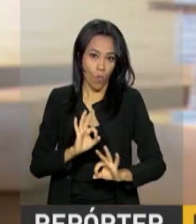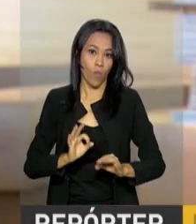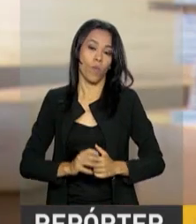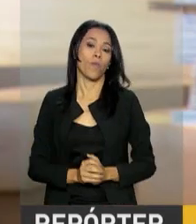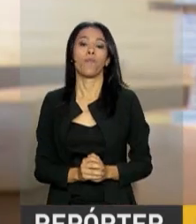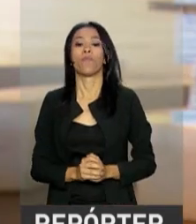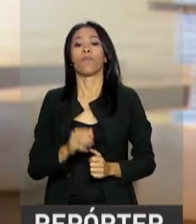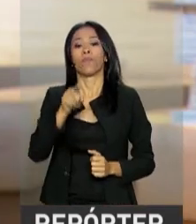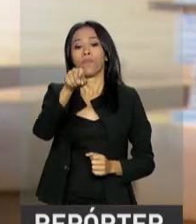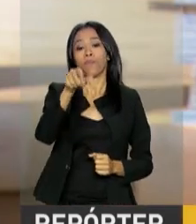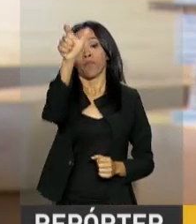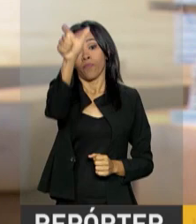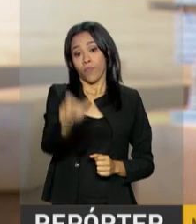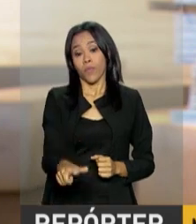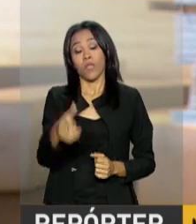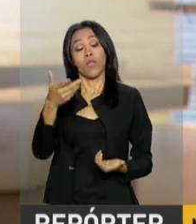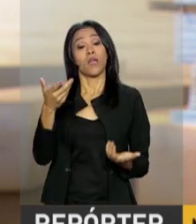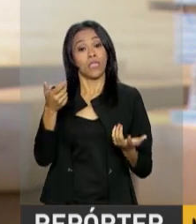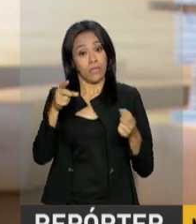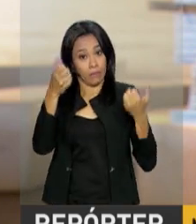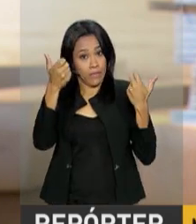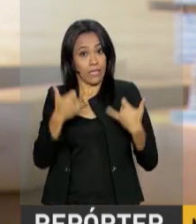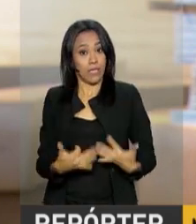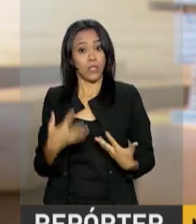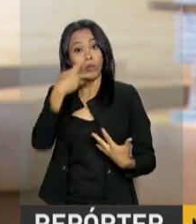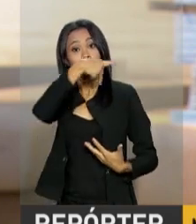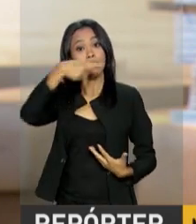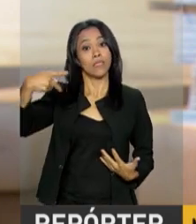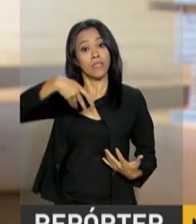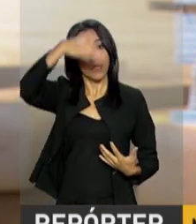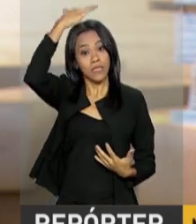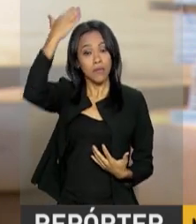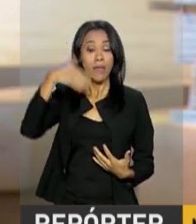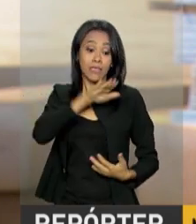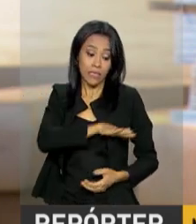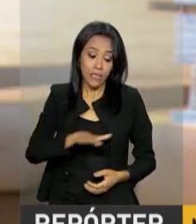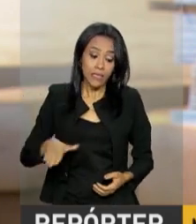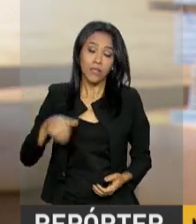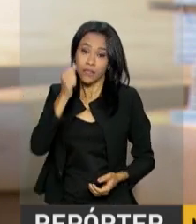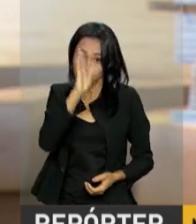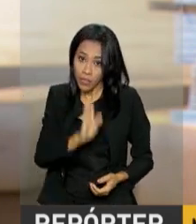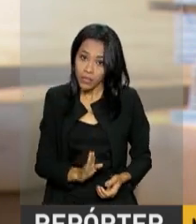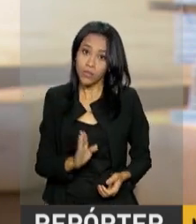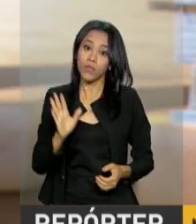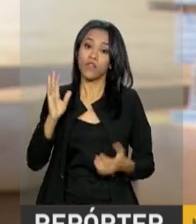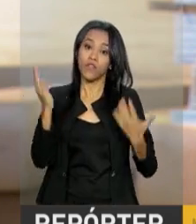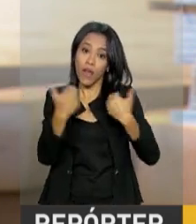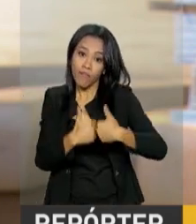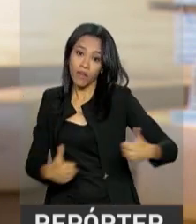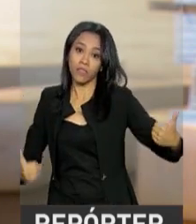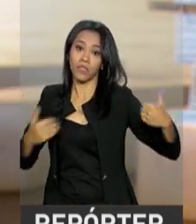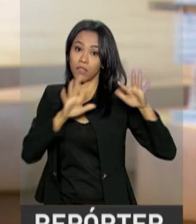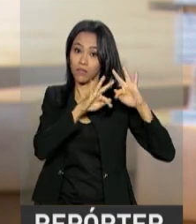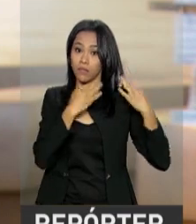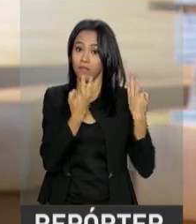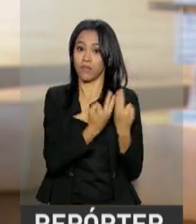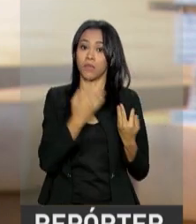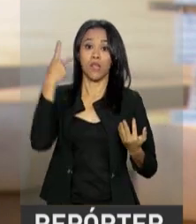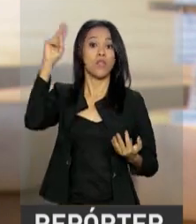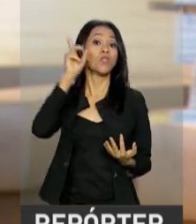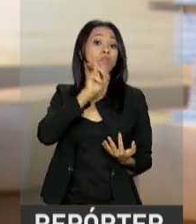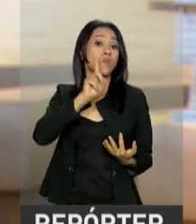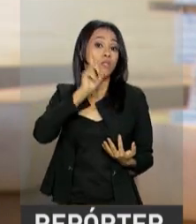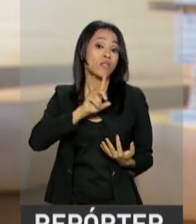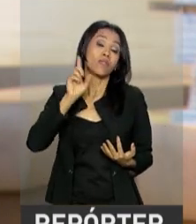o presidente michel temer destacou que o caso das crianças brasileiras que foram afastados dos pais nos estados unidos é uma